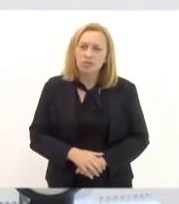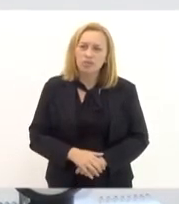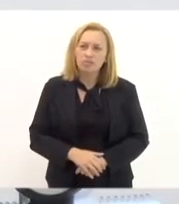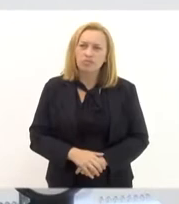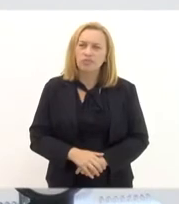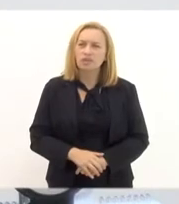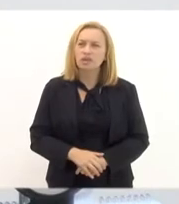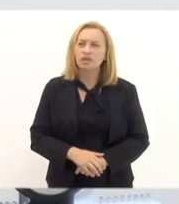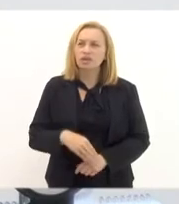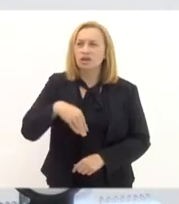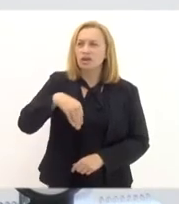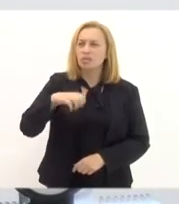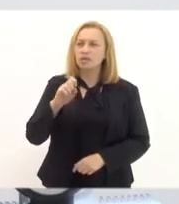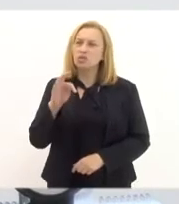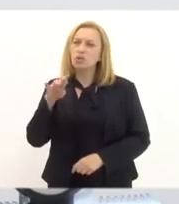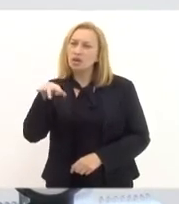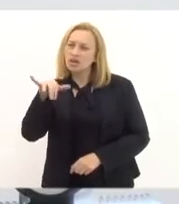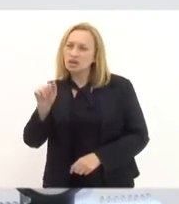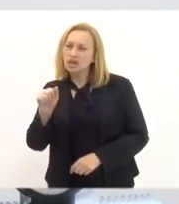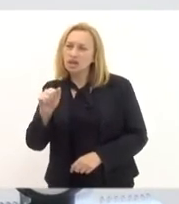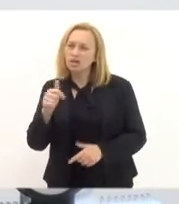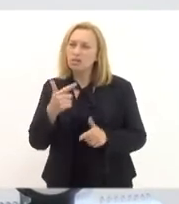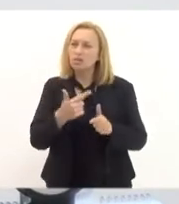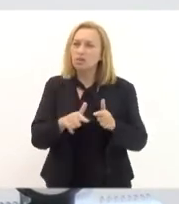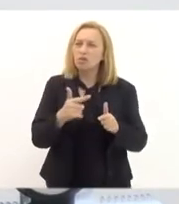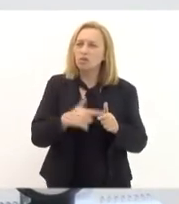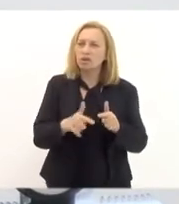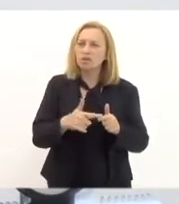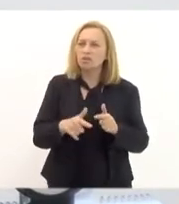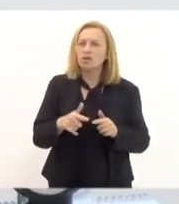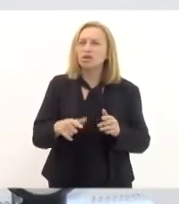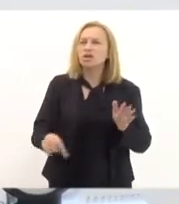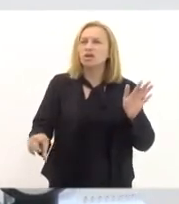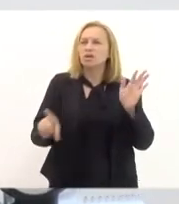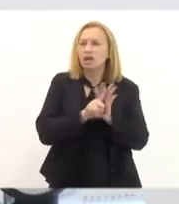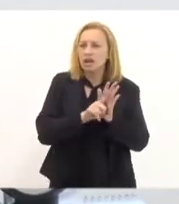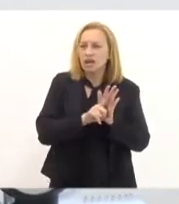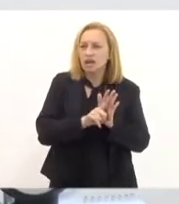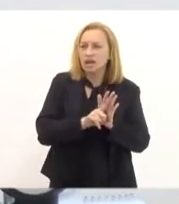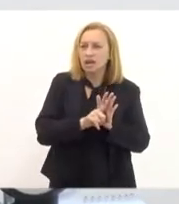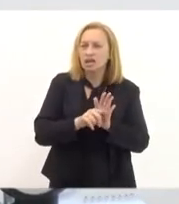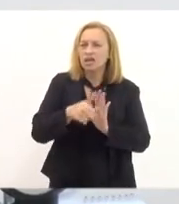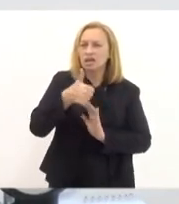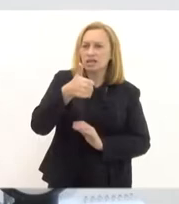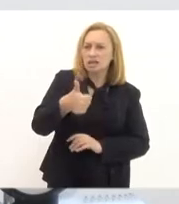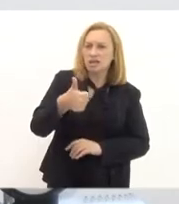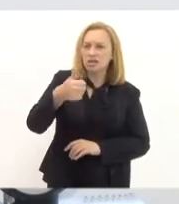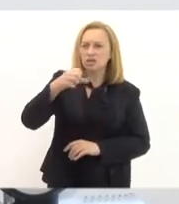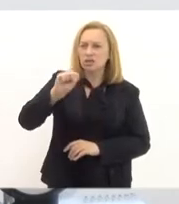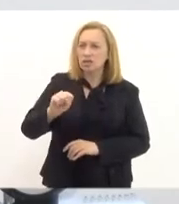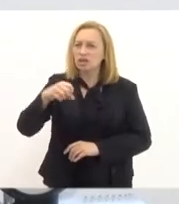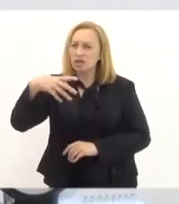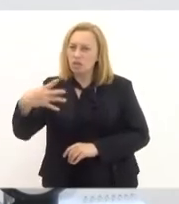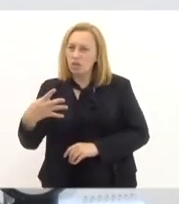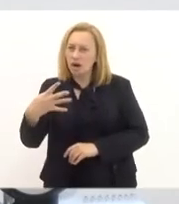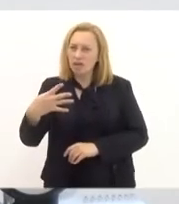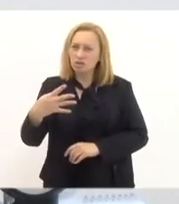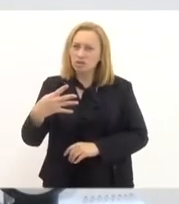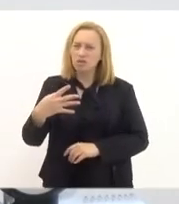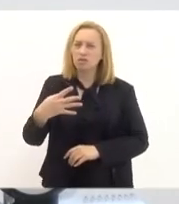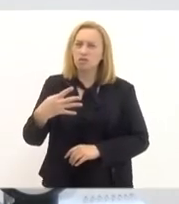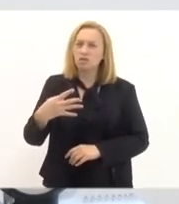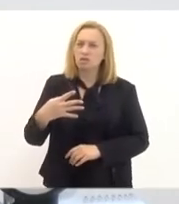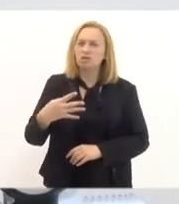Metropolitana em dezembro 2018 mas voltamos aqui uma lei complementar 184 que institui as diretrizes